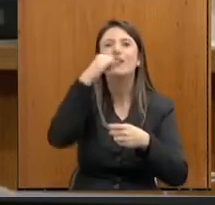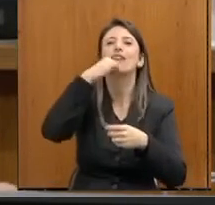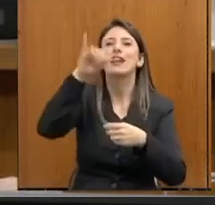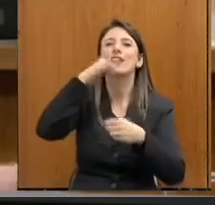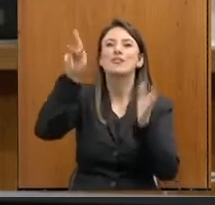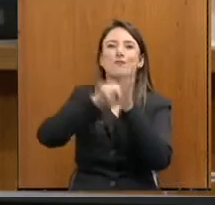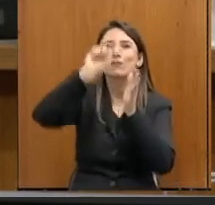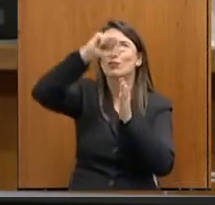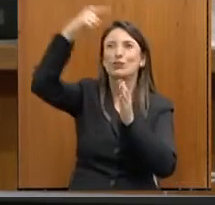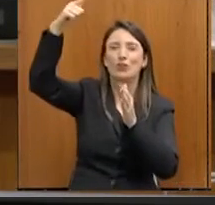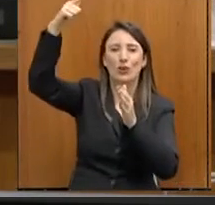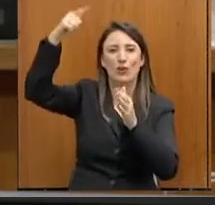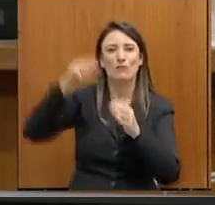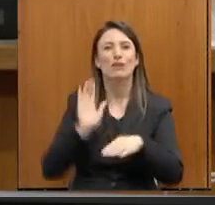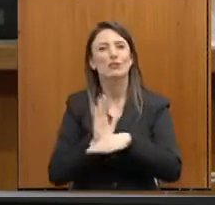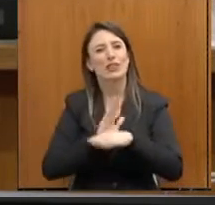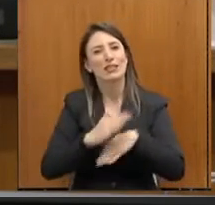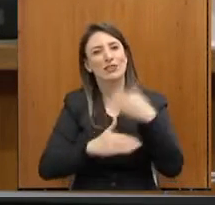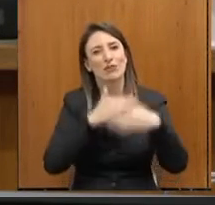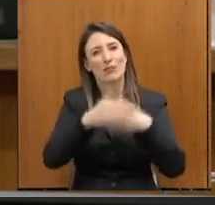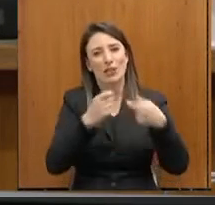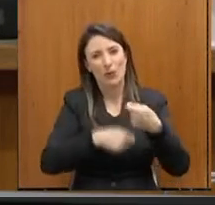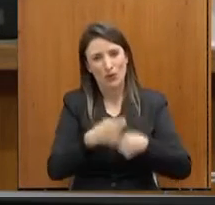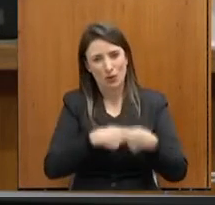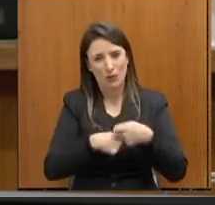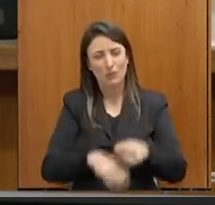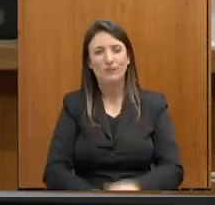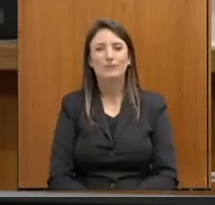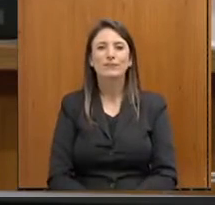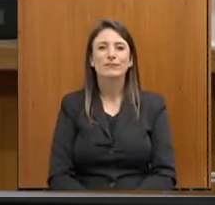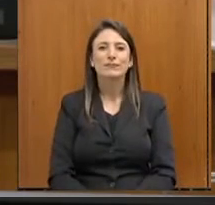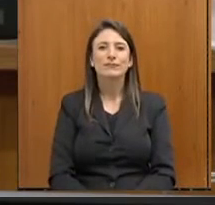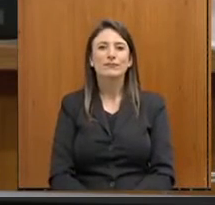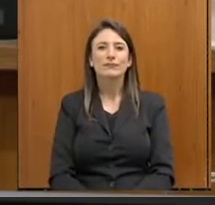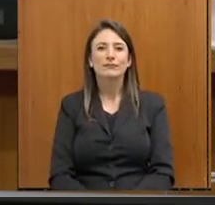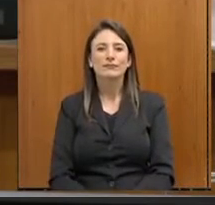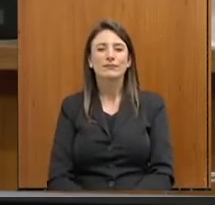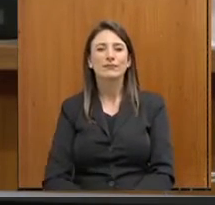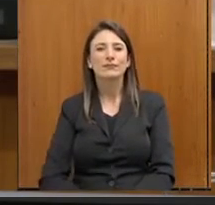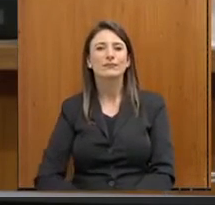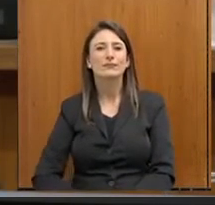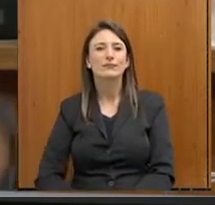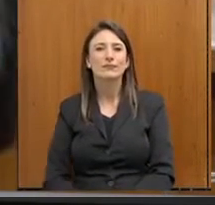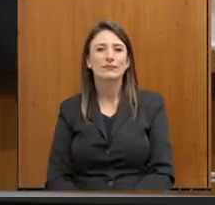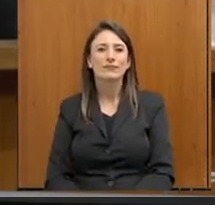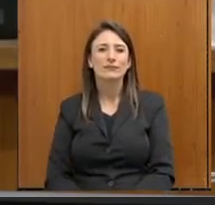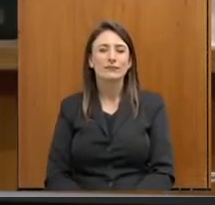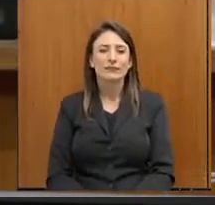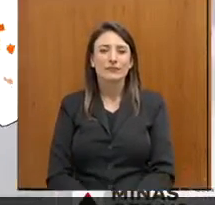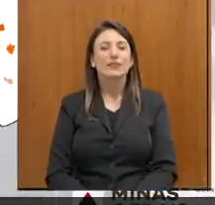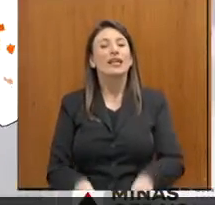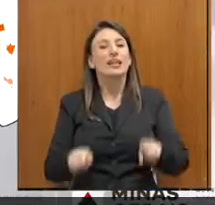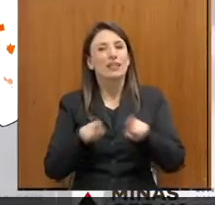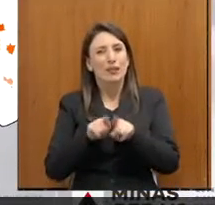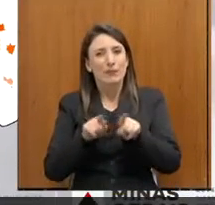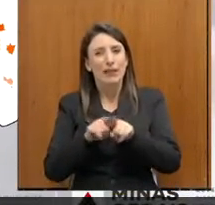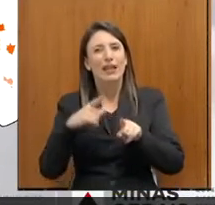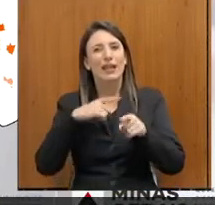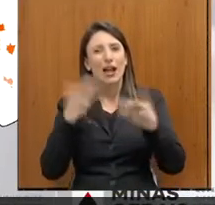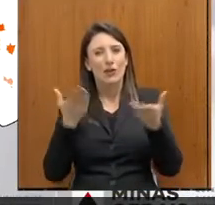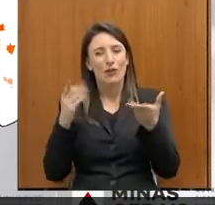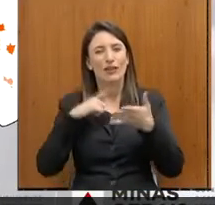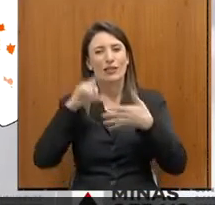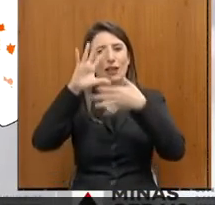E aí e aqui também nós temos um pouco dá um pouco mais da distribuição 12 investidores dos